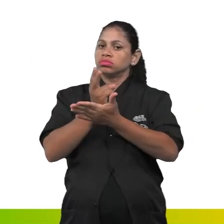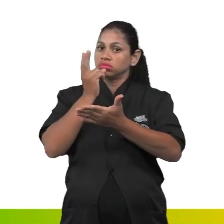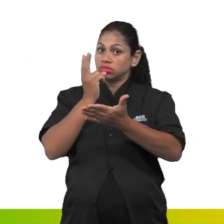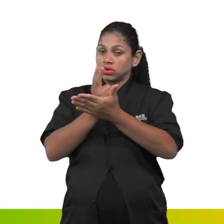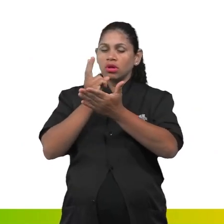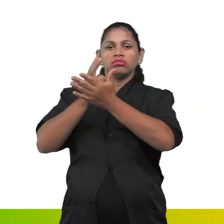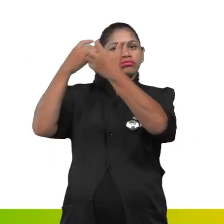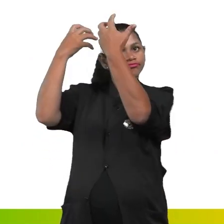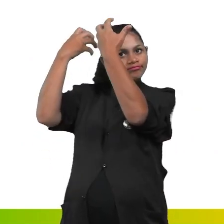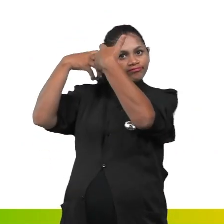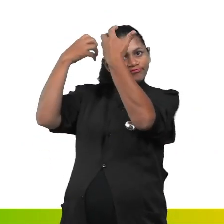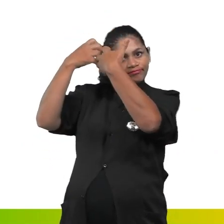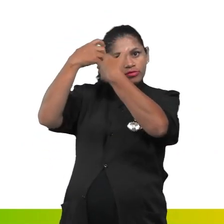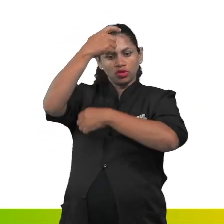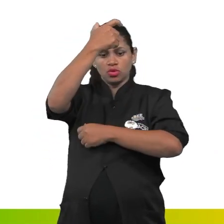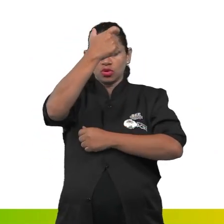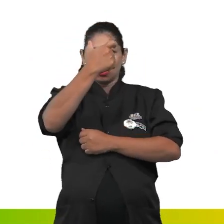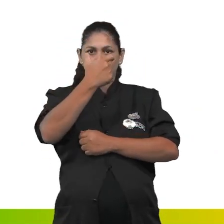ser humano